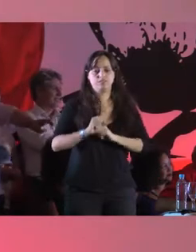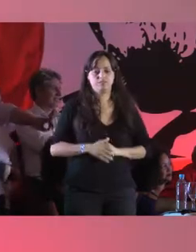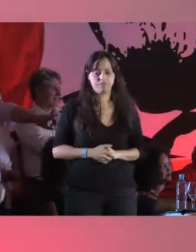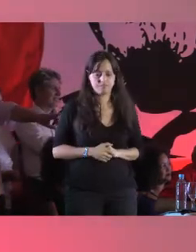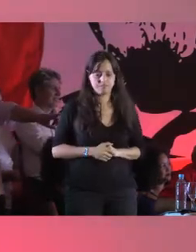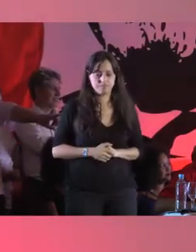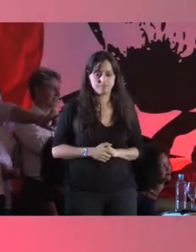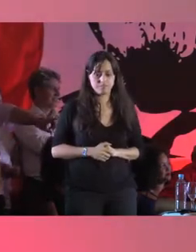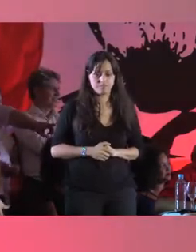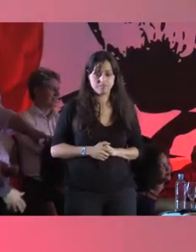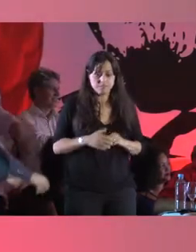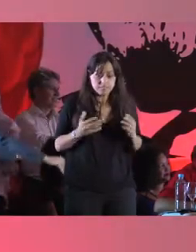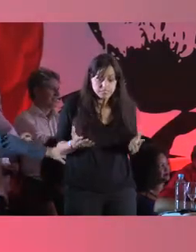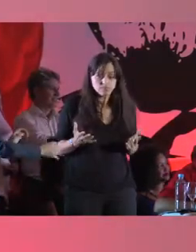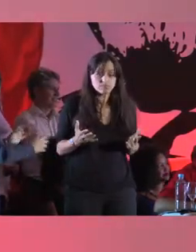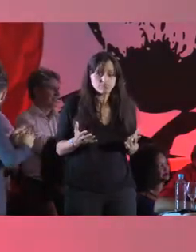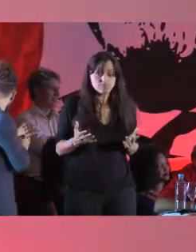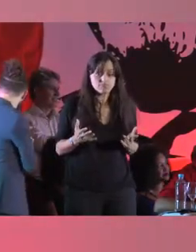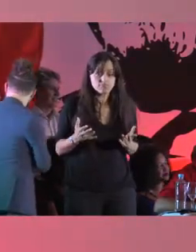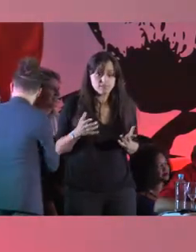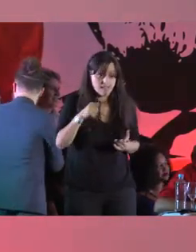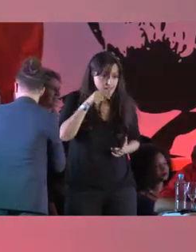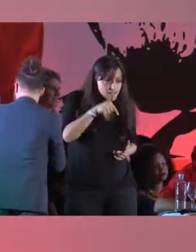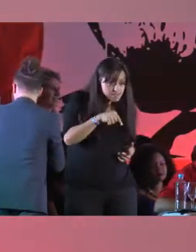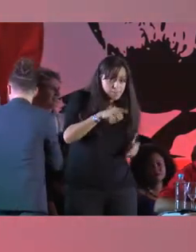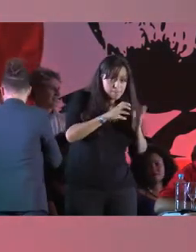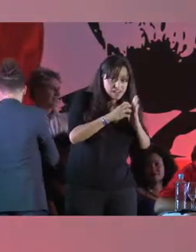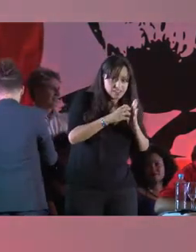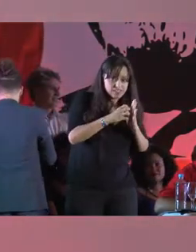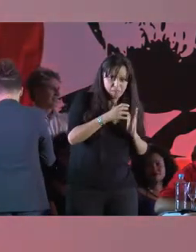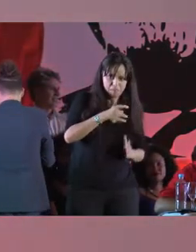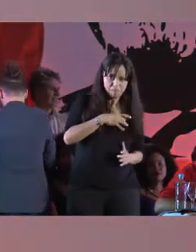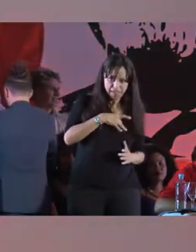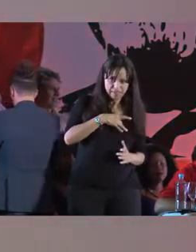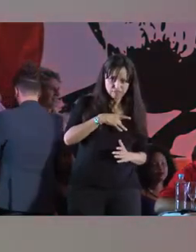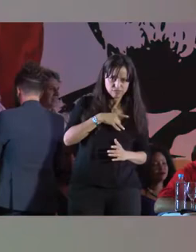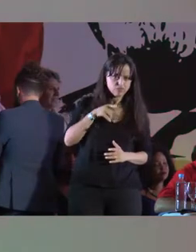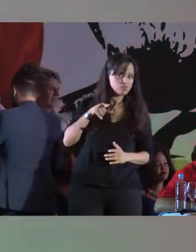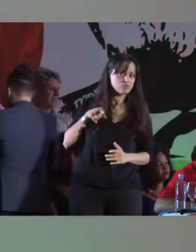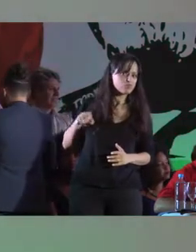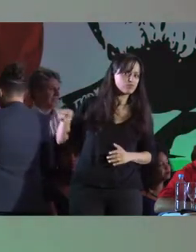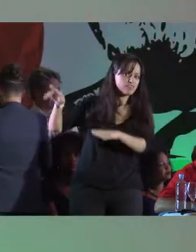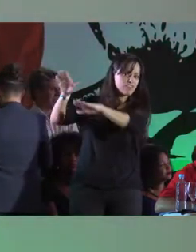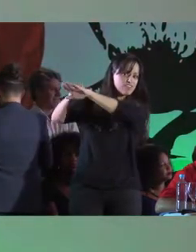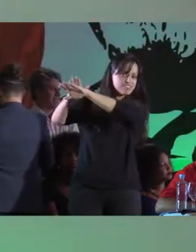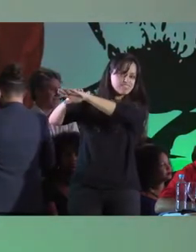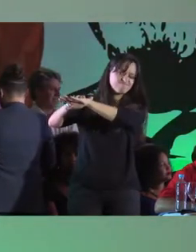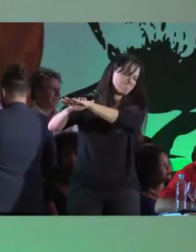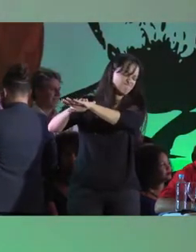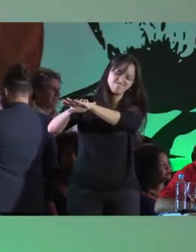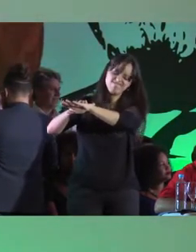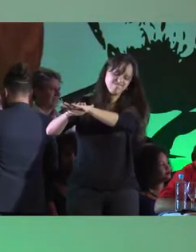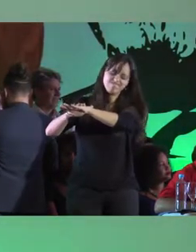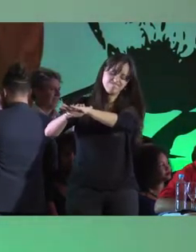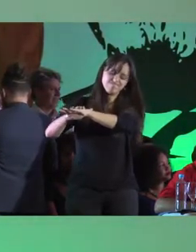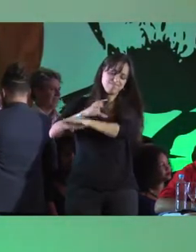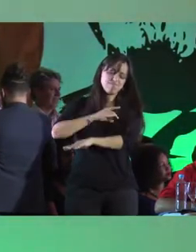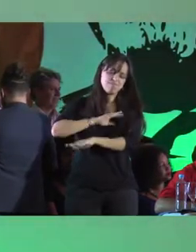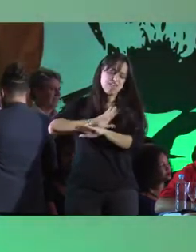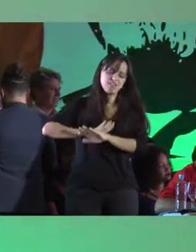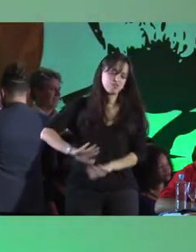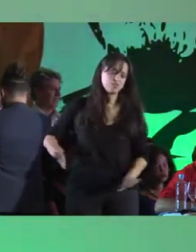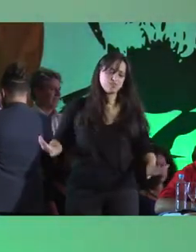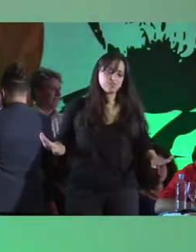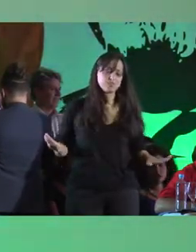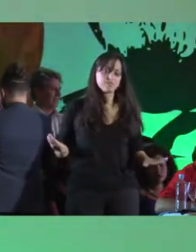E esse partido não tem que ter medo do que está acontecendo conosco. Nós não